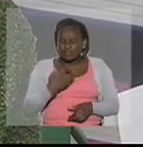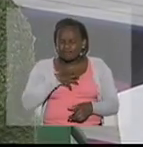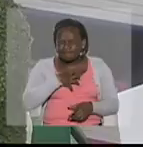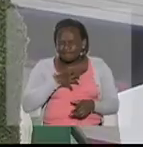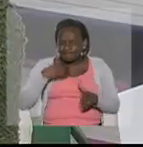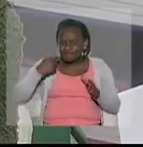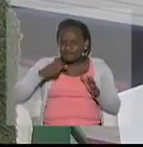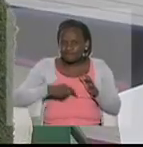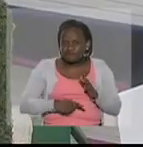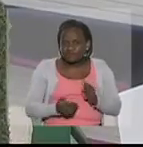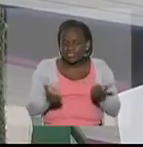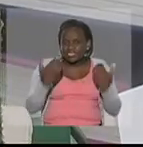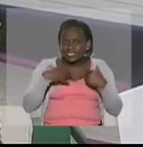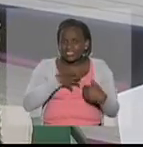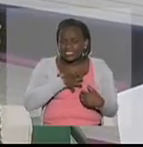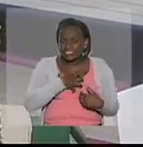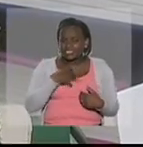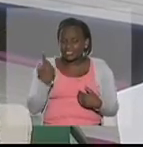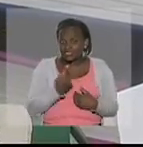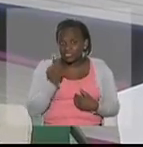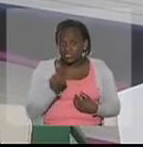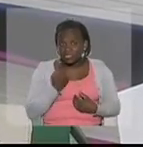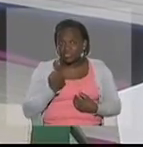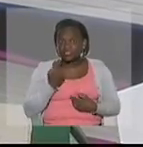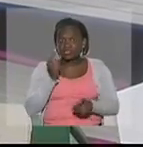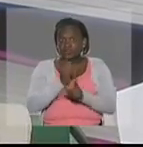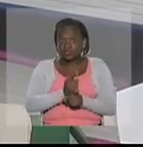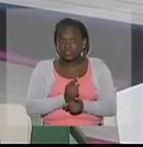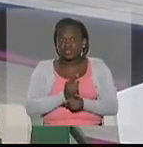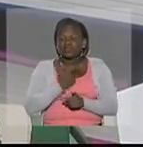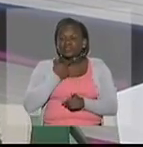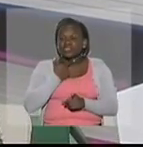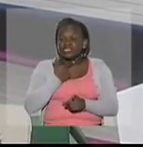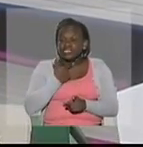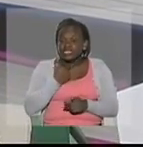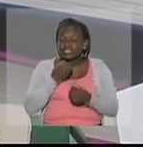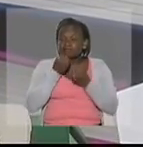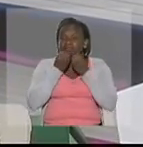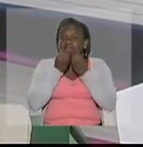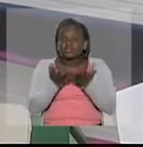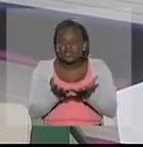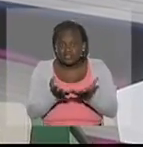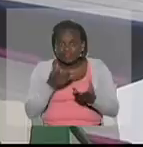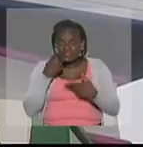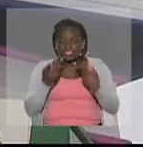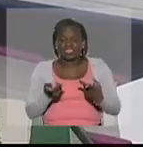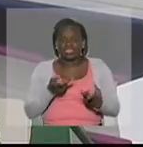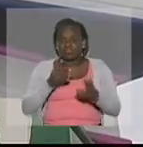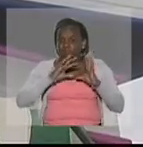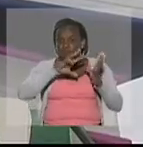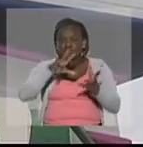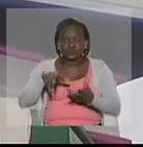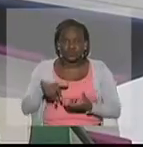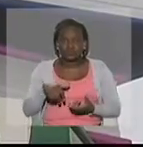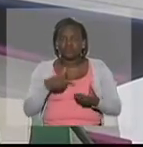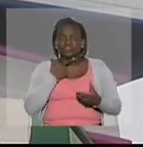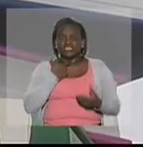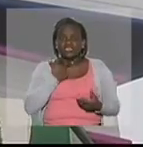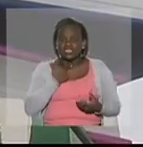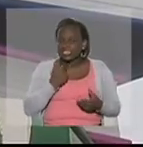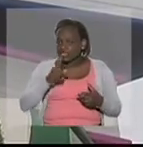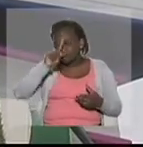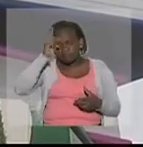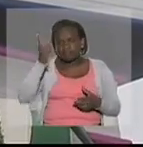solidão lá no fundo do do âmago da Solidão aquilo que se deseja ser dito do que se deseja falar pro mundo do que